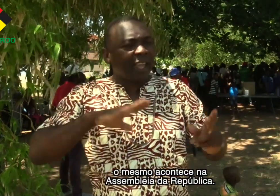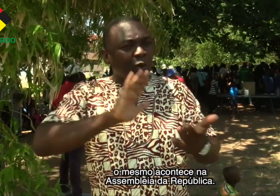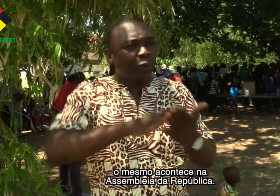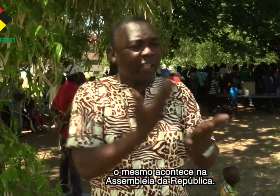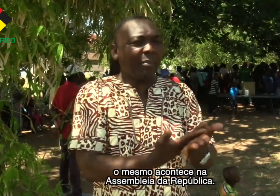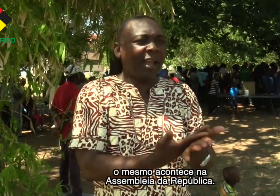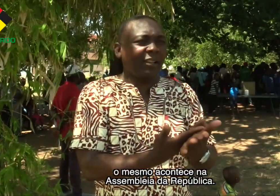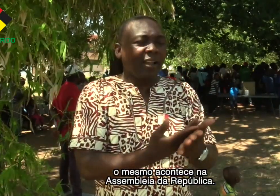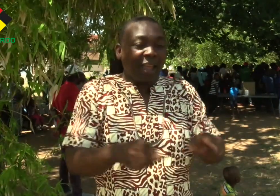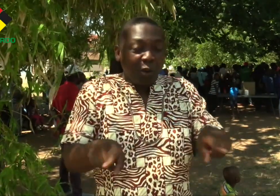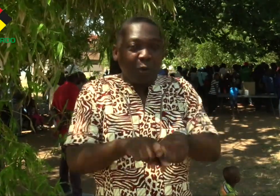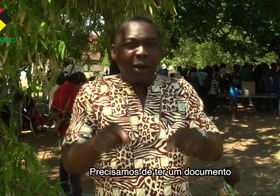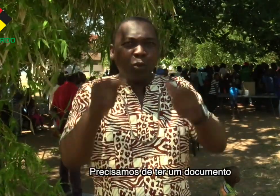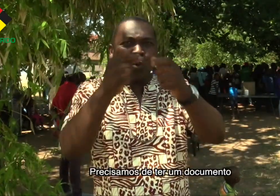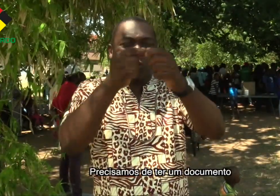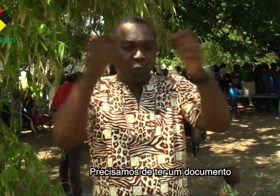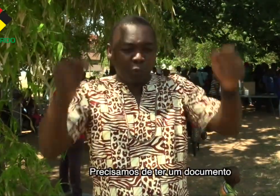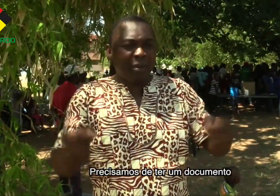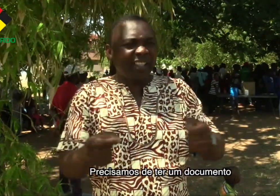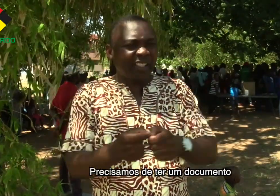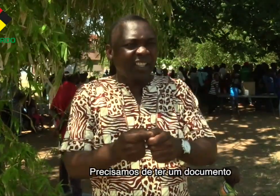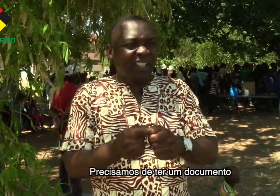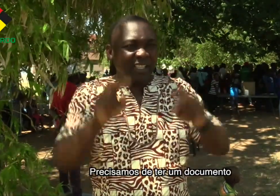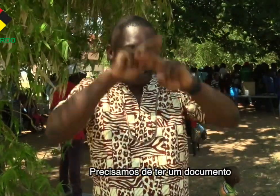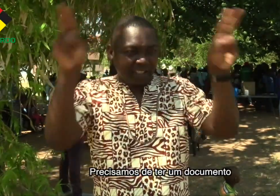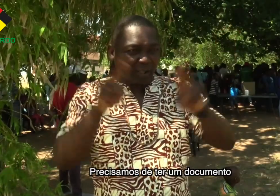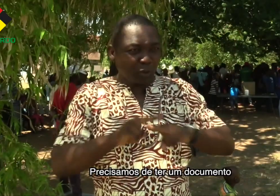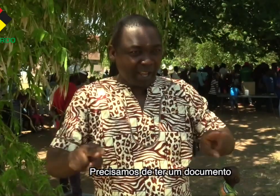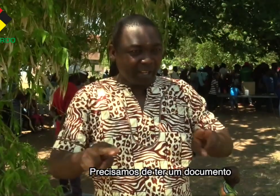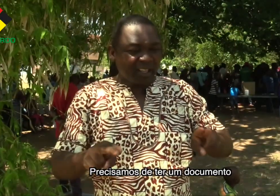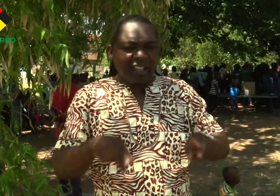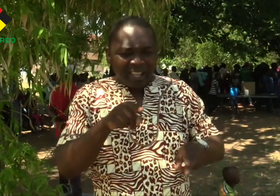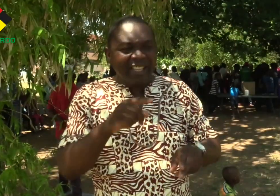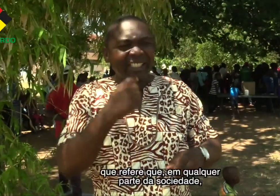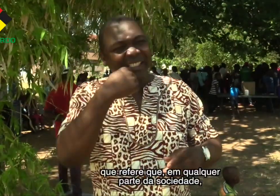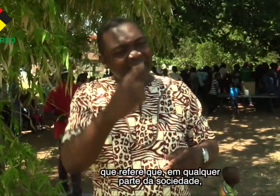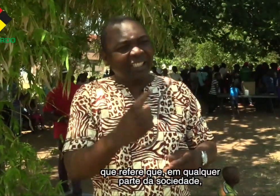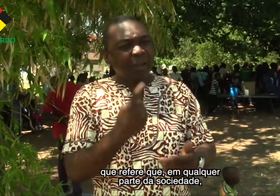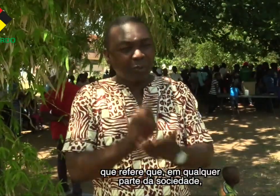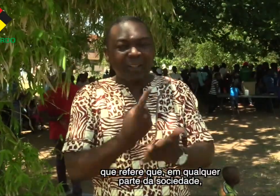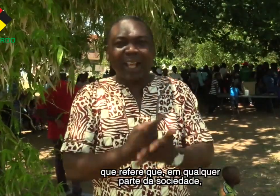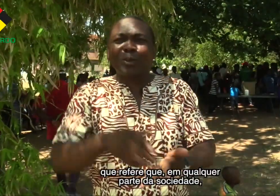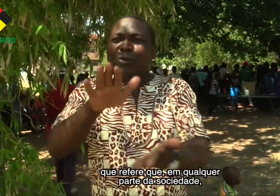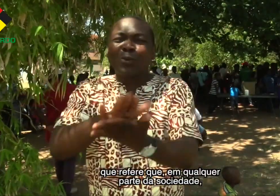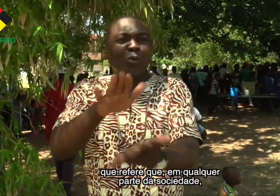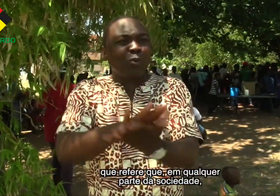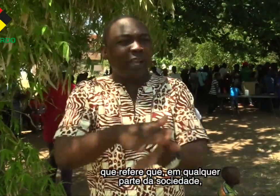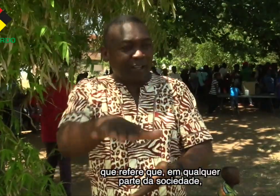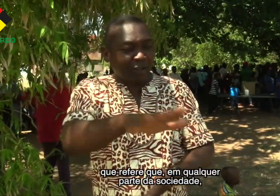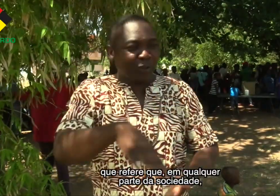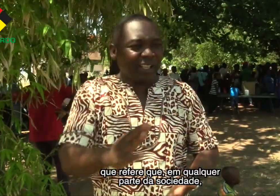E o mesmo que nem a Assembleia precisamos de ter este documento que diz que